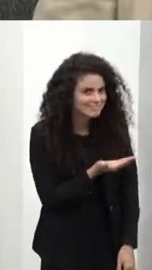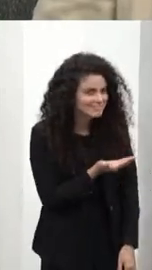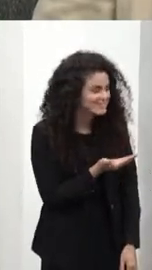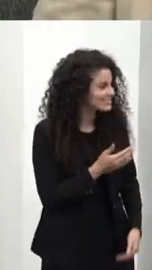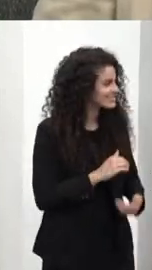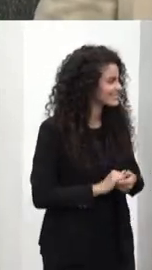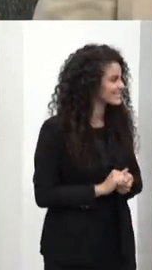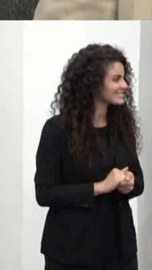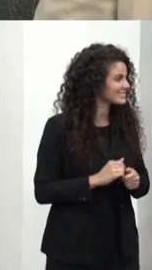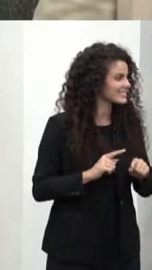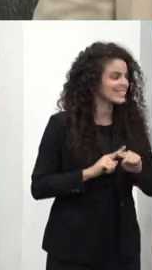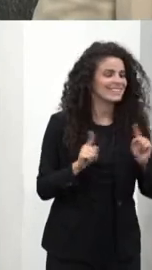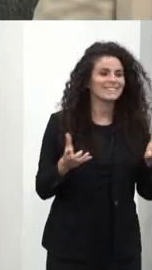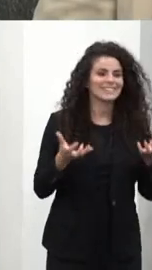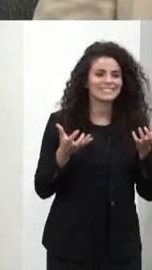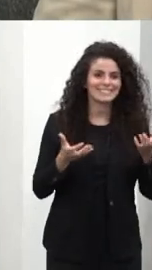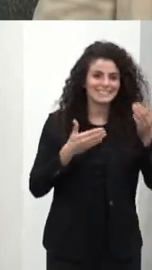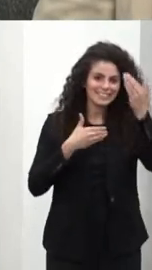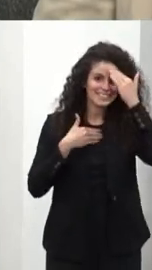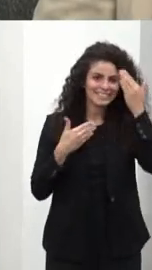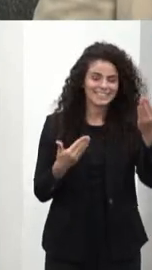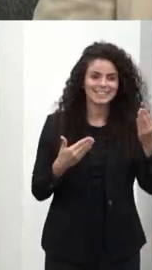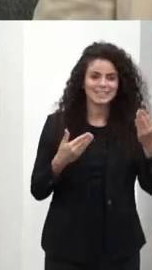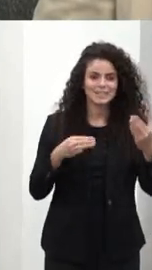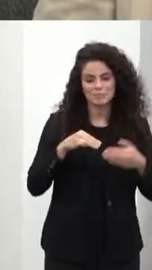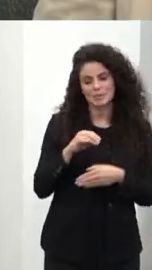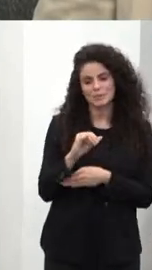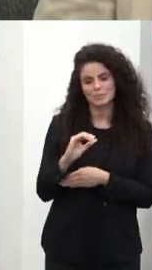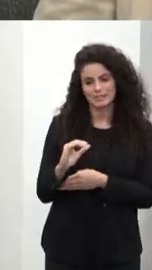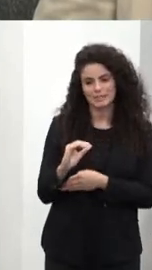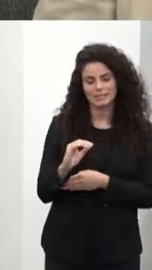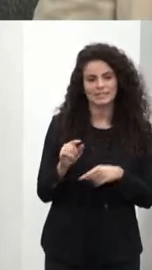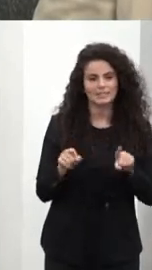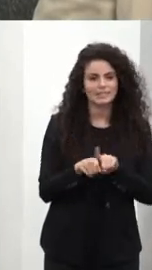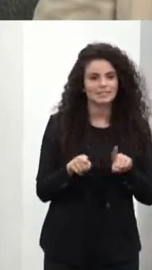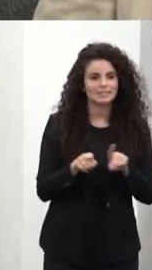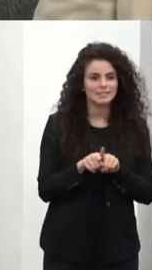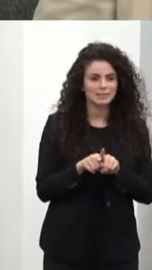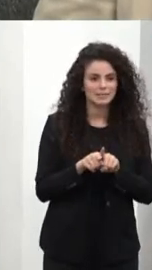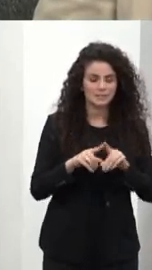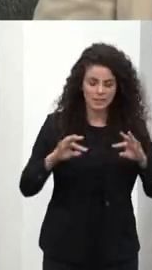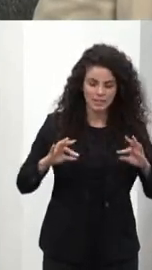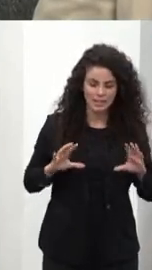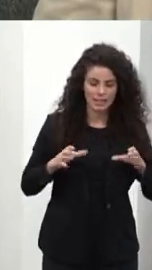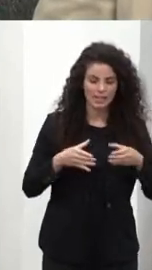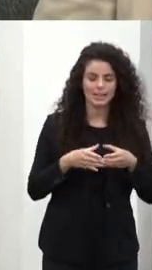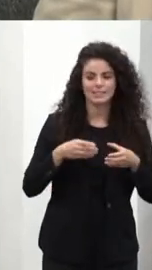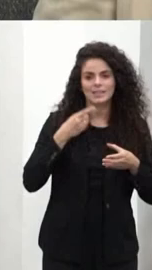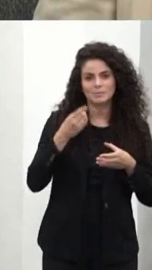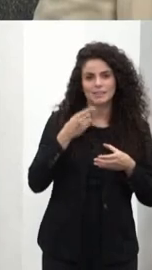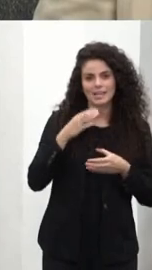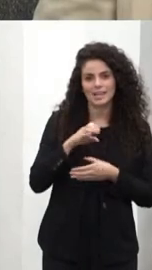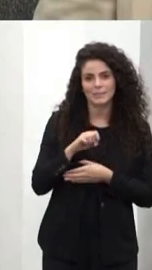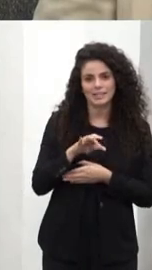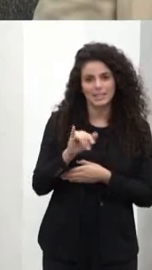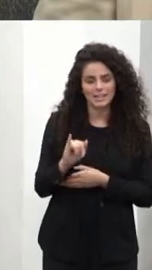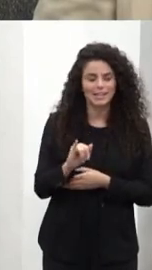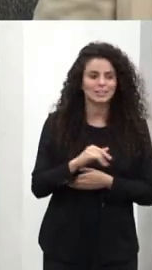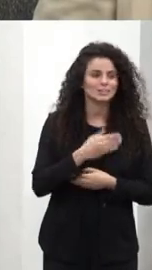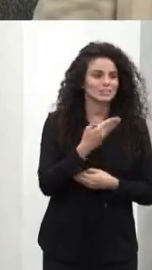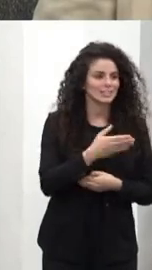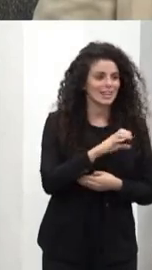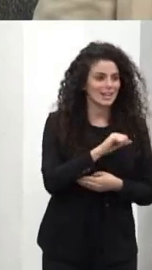mas em nome do ministério né agradecer a deputada agradecer a Camila Rafaela